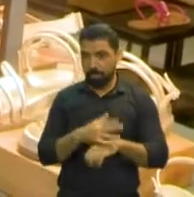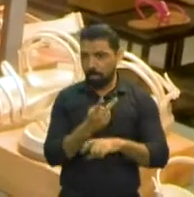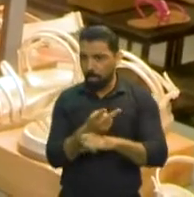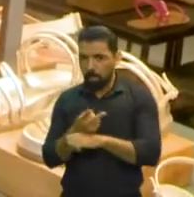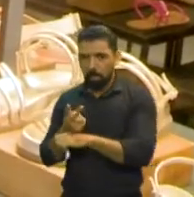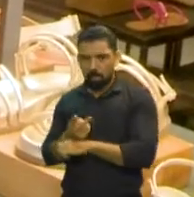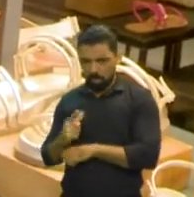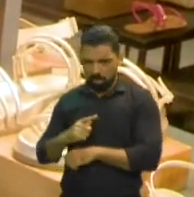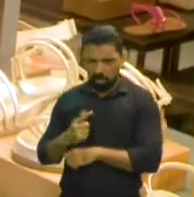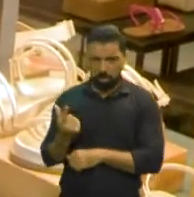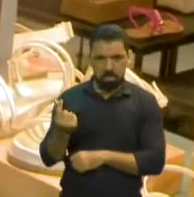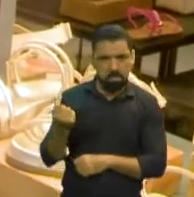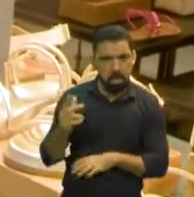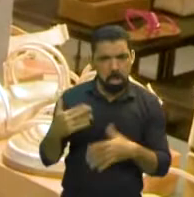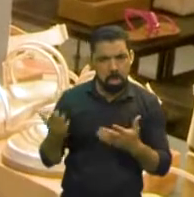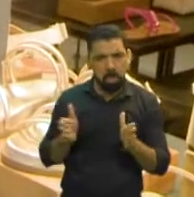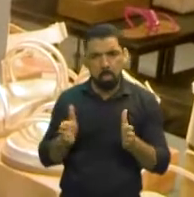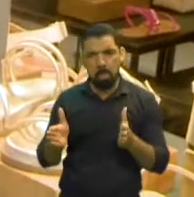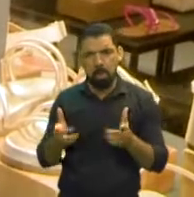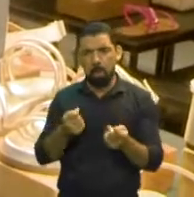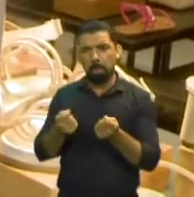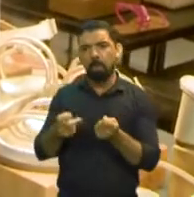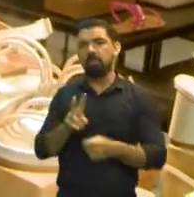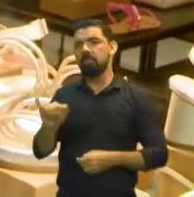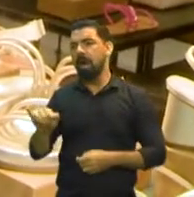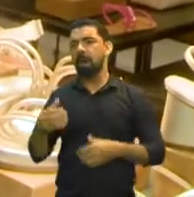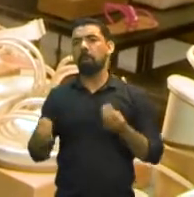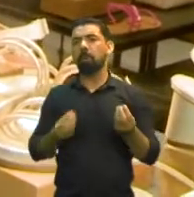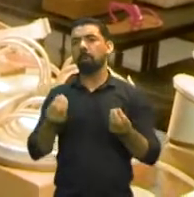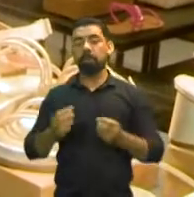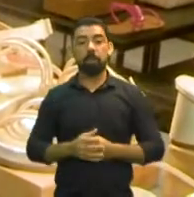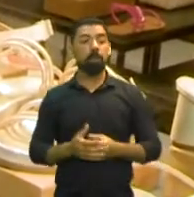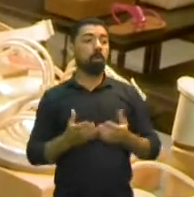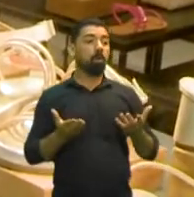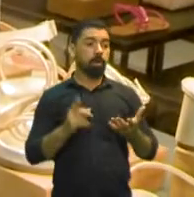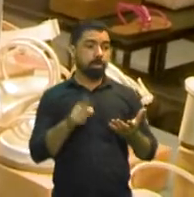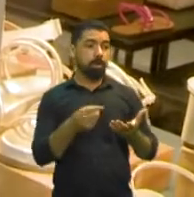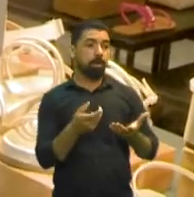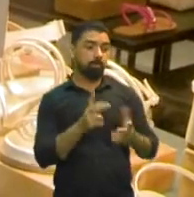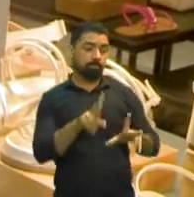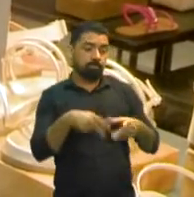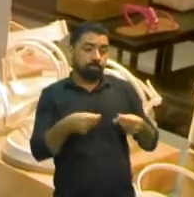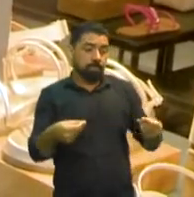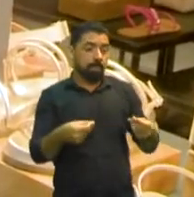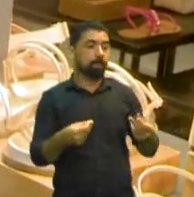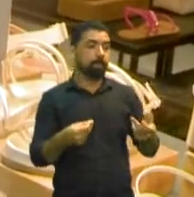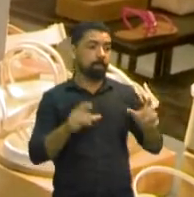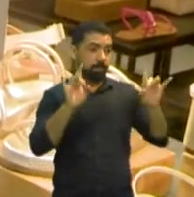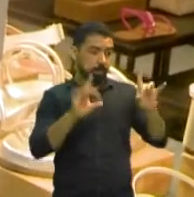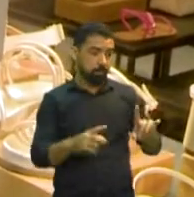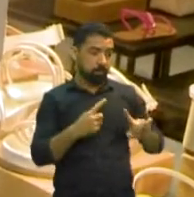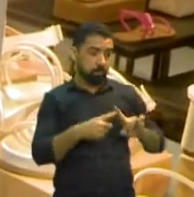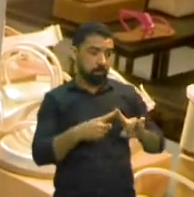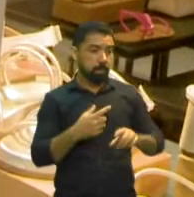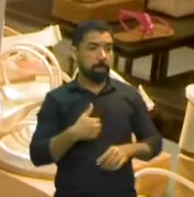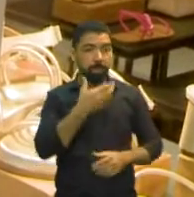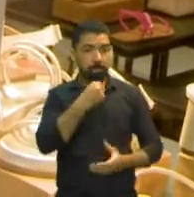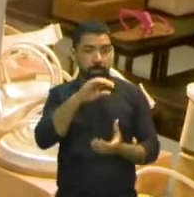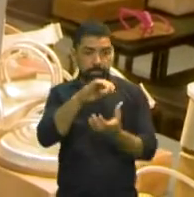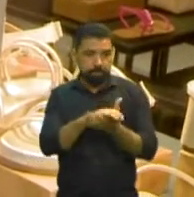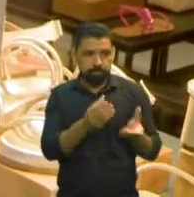preço, hoje vai economizar, como é? Hoje é um presente muito especial, meu esposo vai dar a irmã dele,